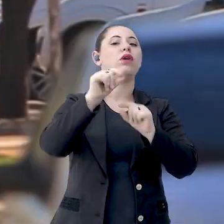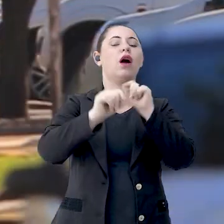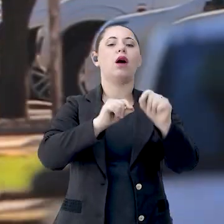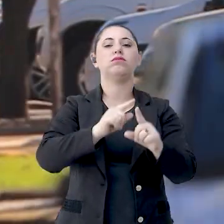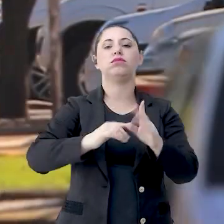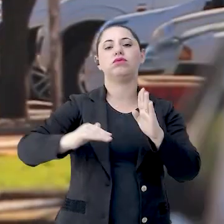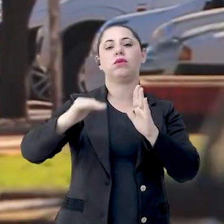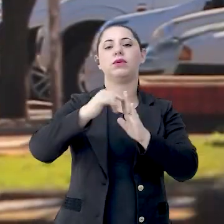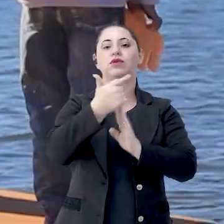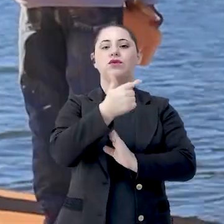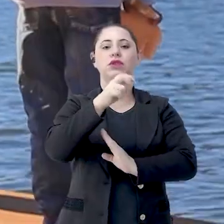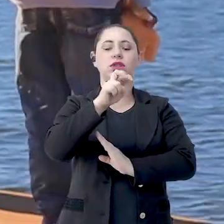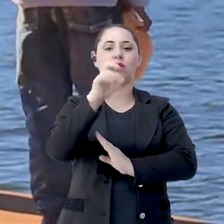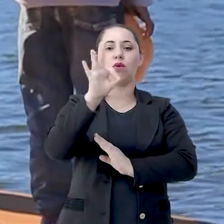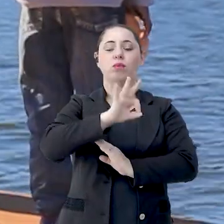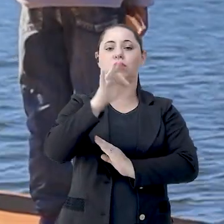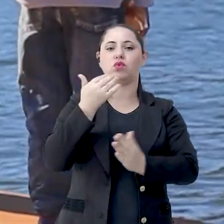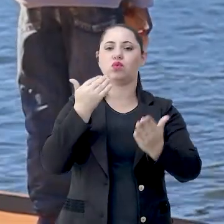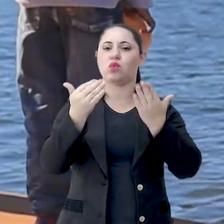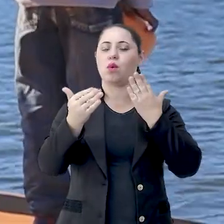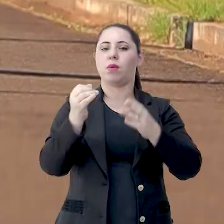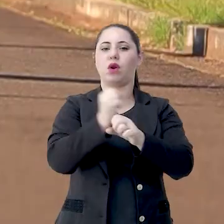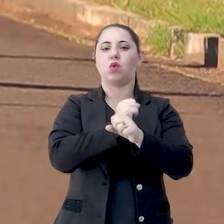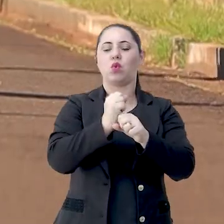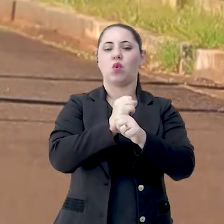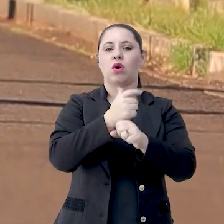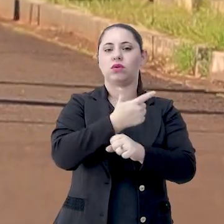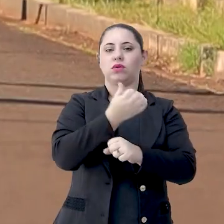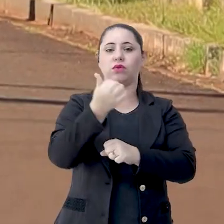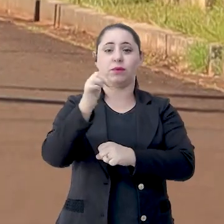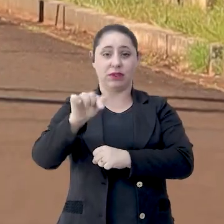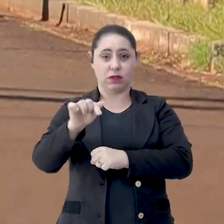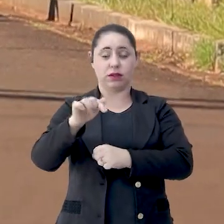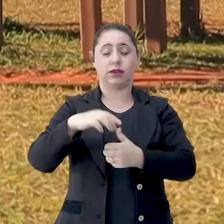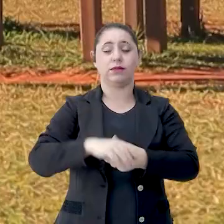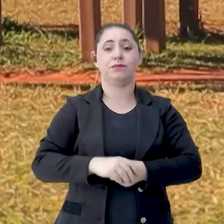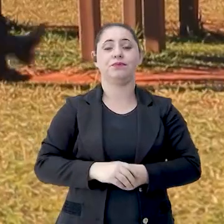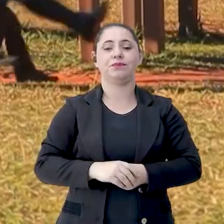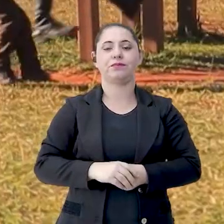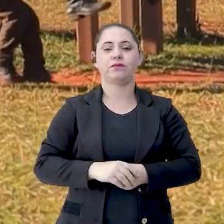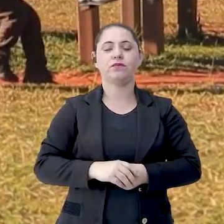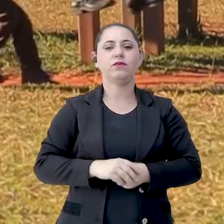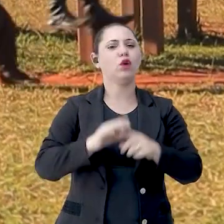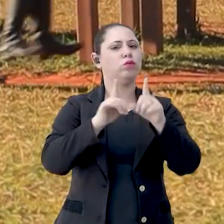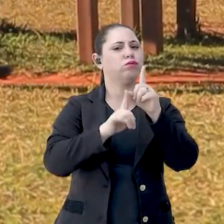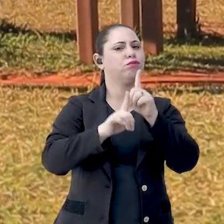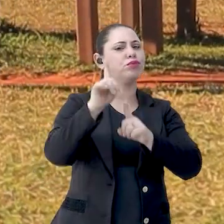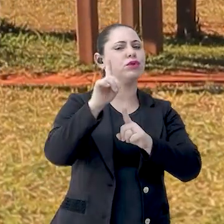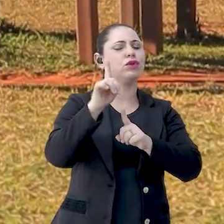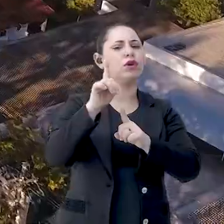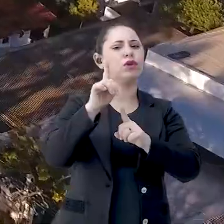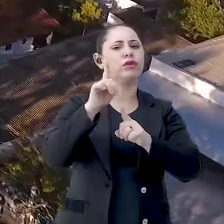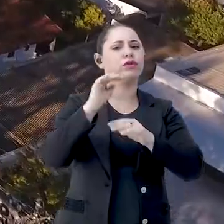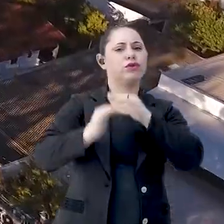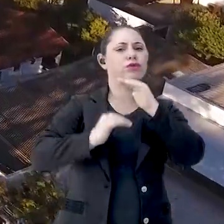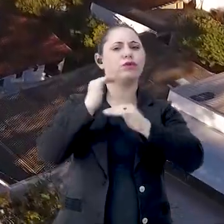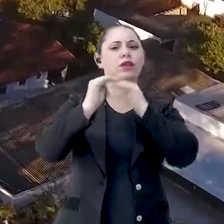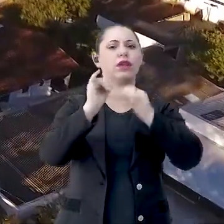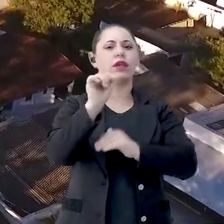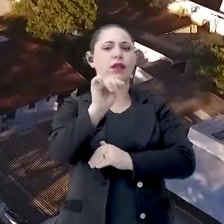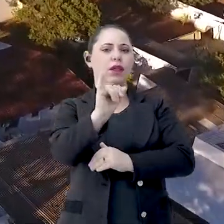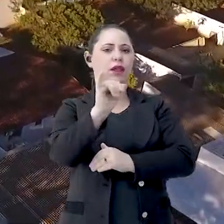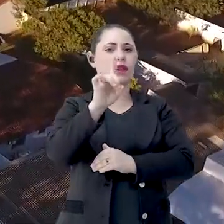índice alto, conforme metas exigidas pelo Programa das Nações Unidas para o Desenvolvimento. Nos